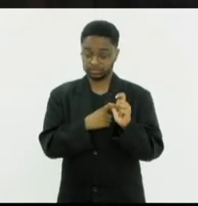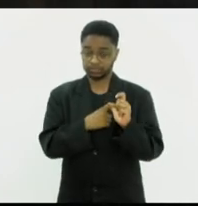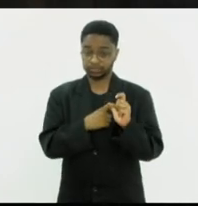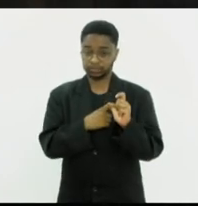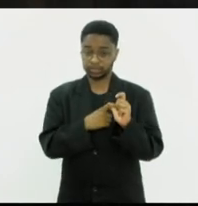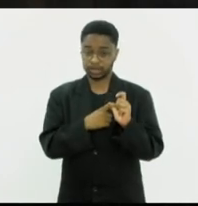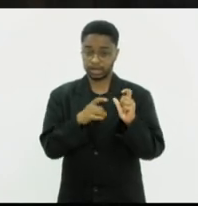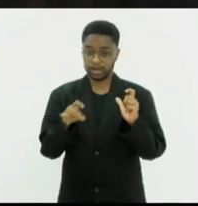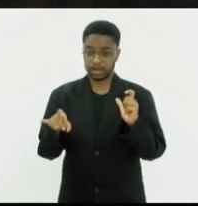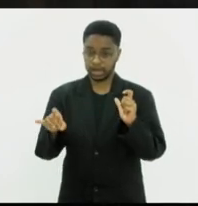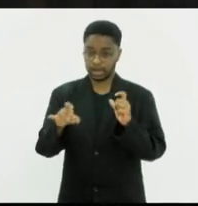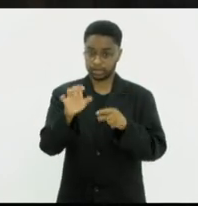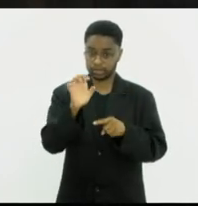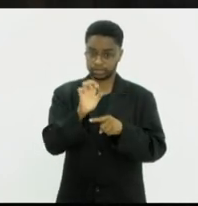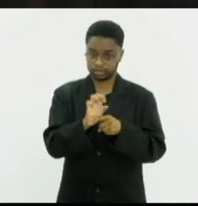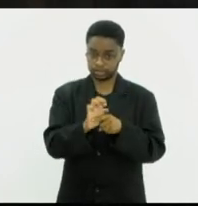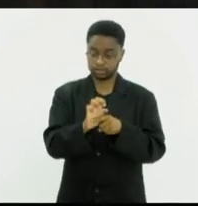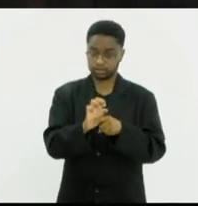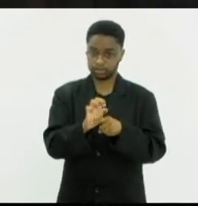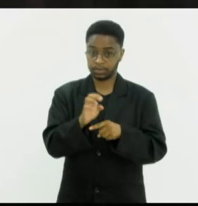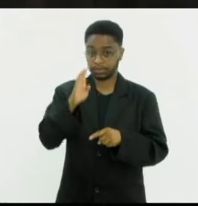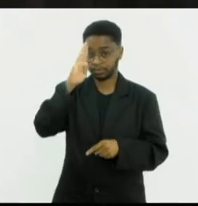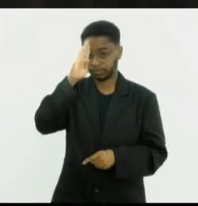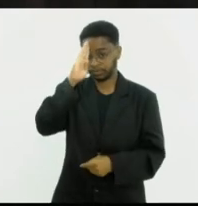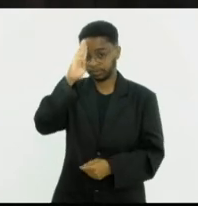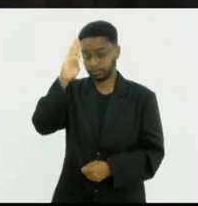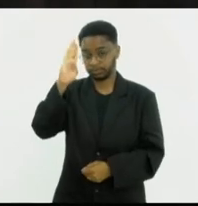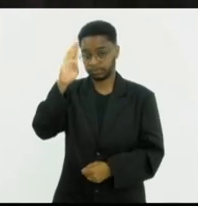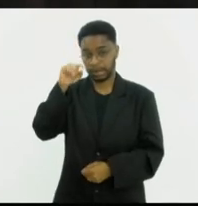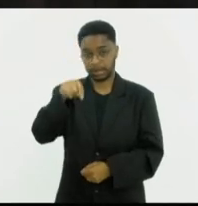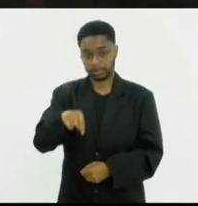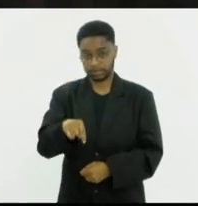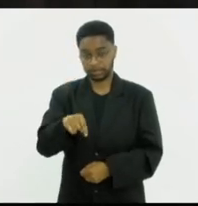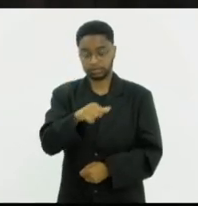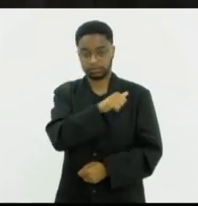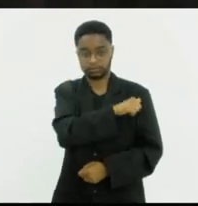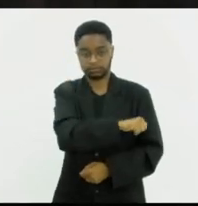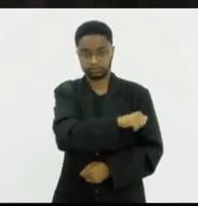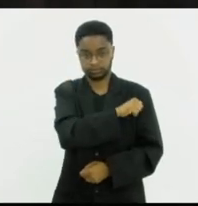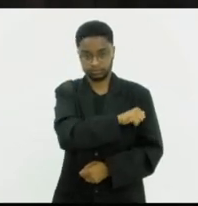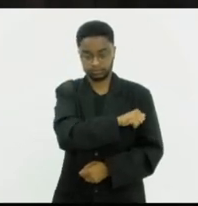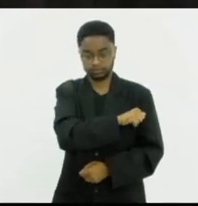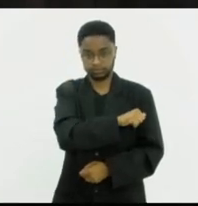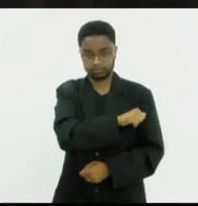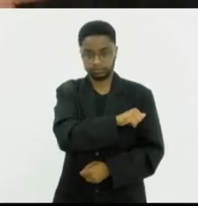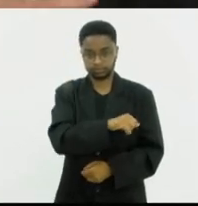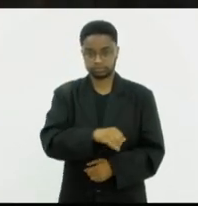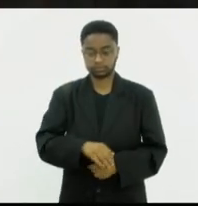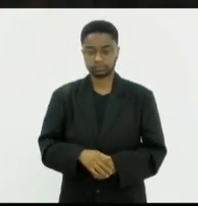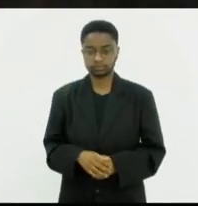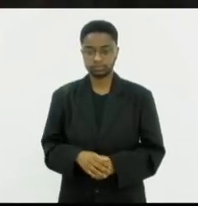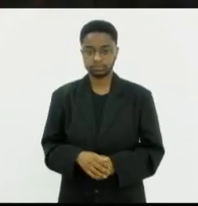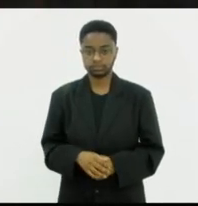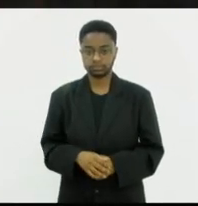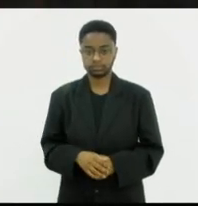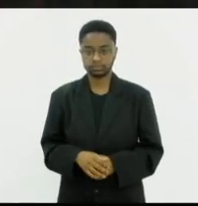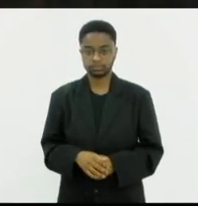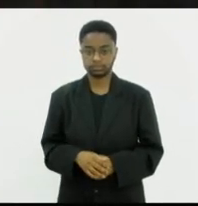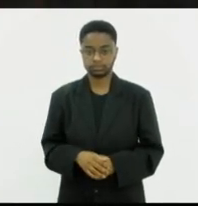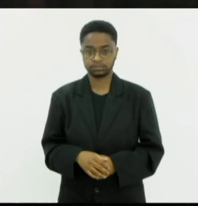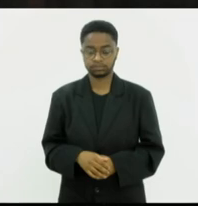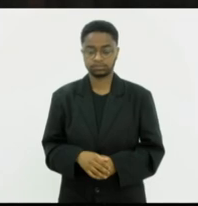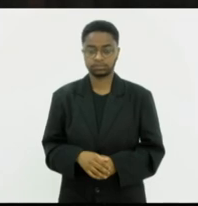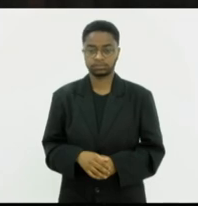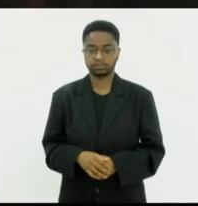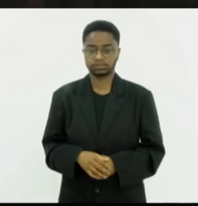as dívidas dos estados, em especial a do estado do Rio de Janeiro, está